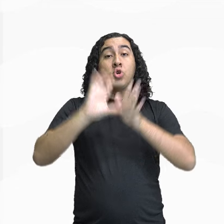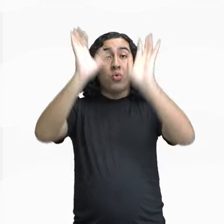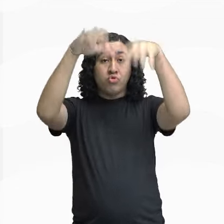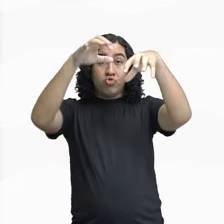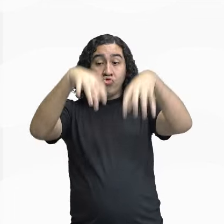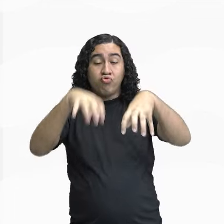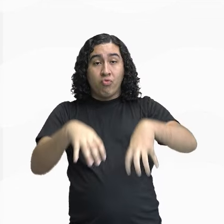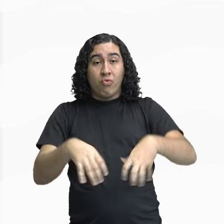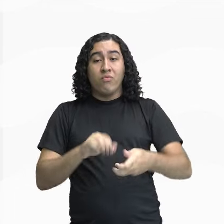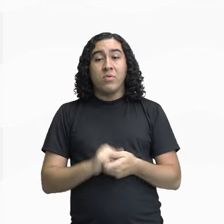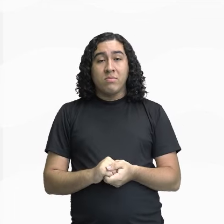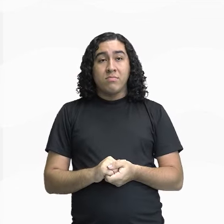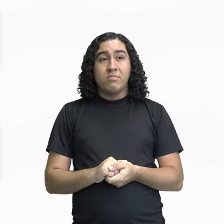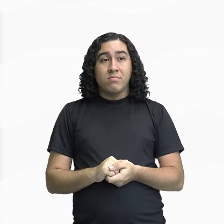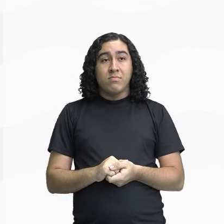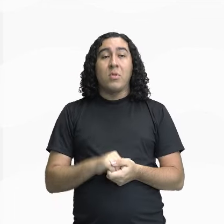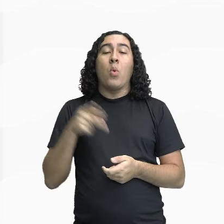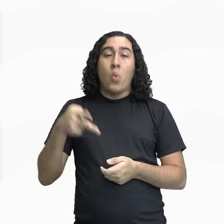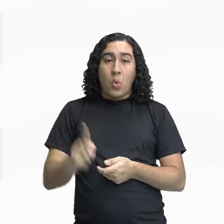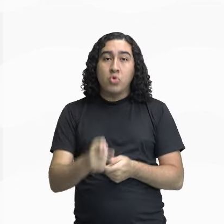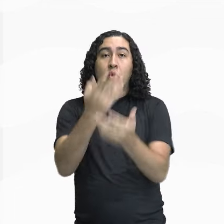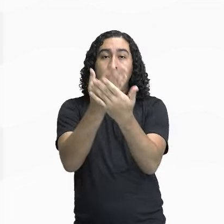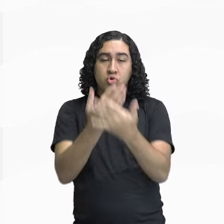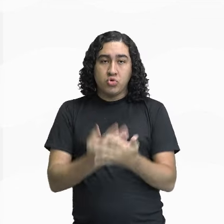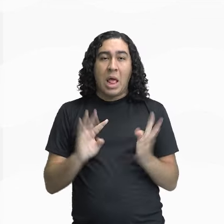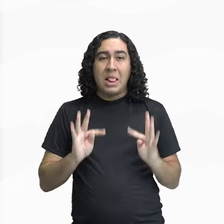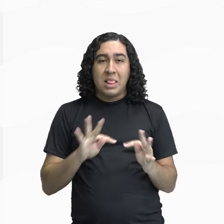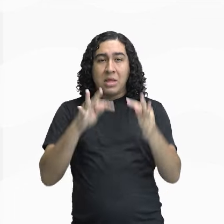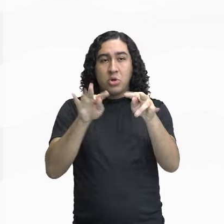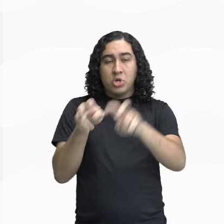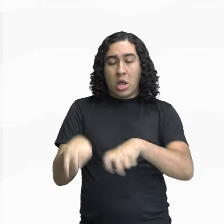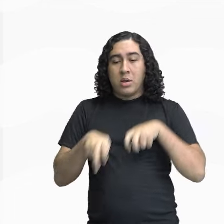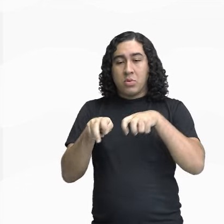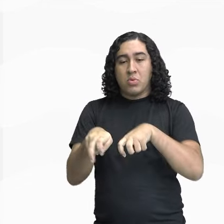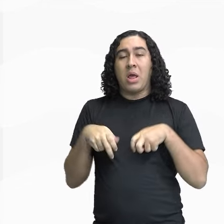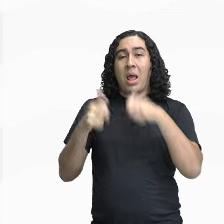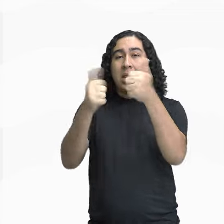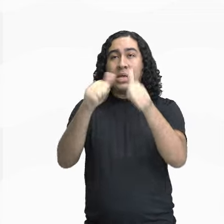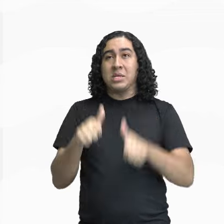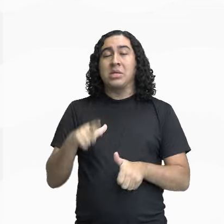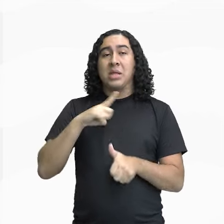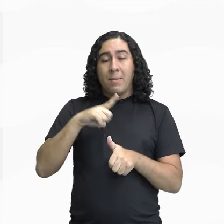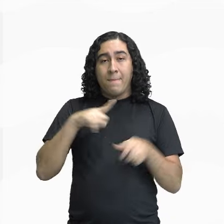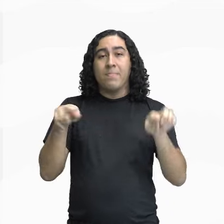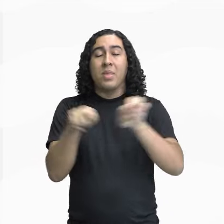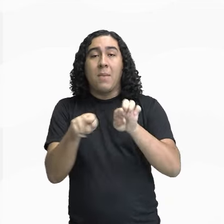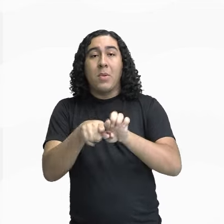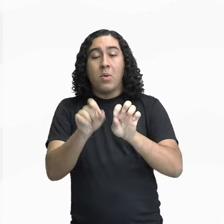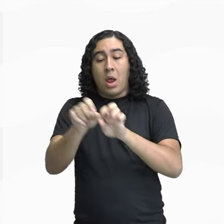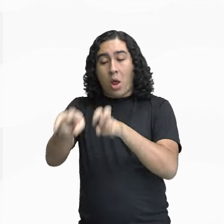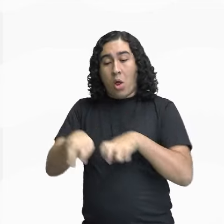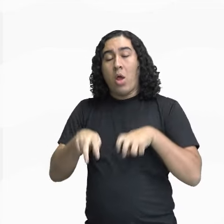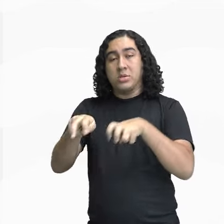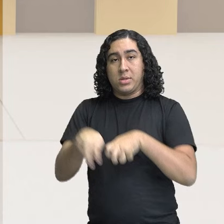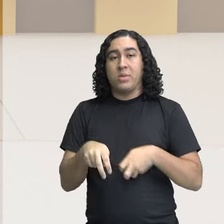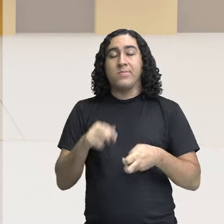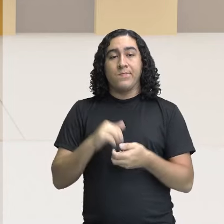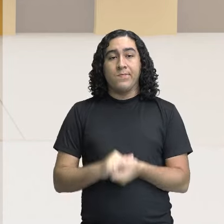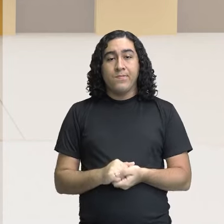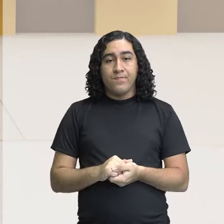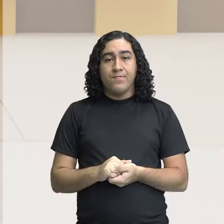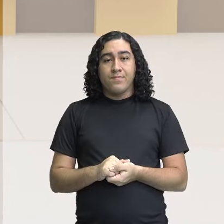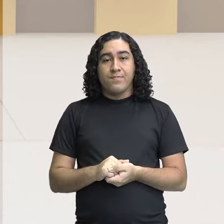gente vai continuar nosso estudo sobre tecnologia agrícola, né? Verificando que também vai existir o roçado, tá? Então, o roçado,